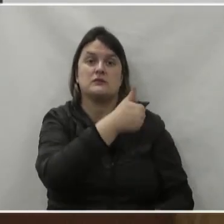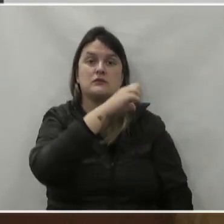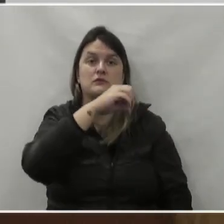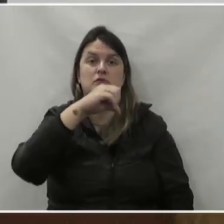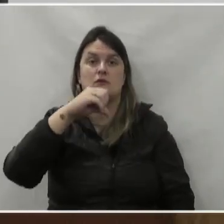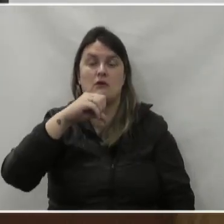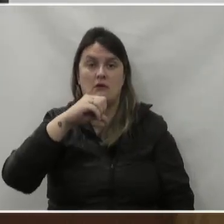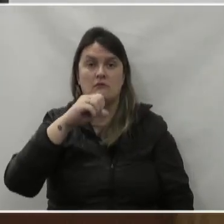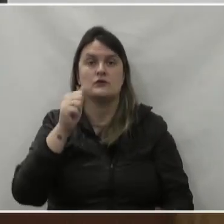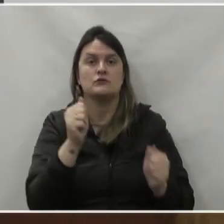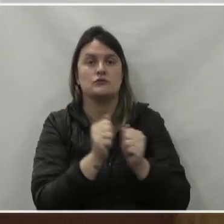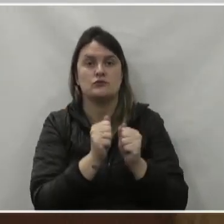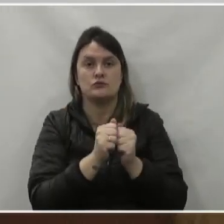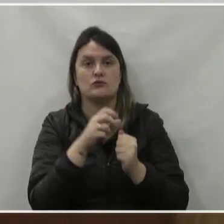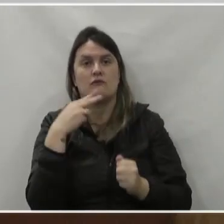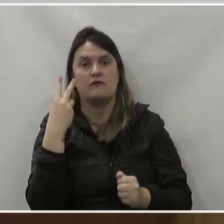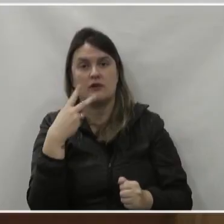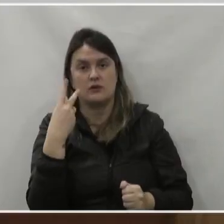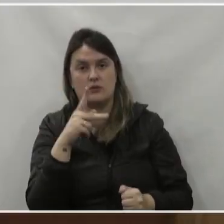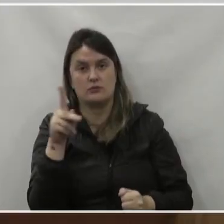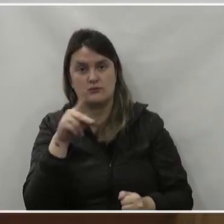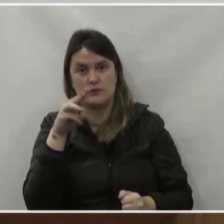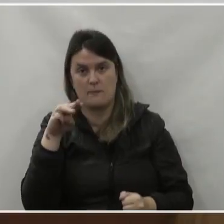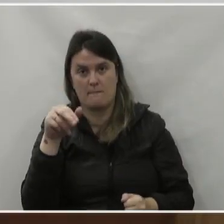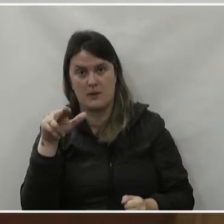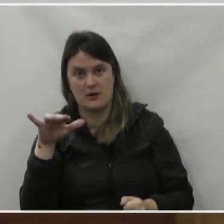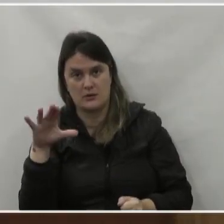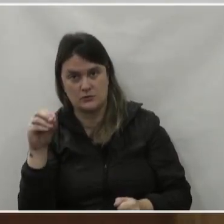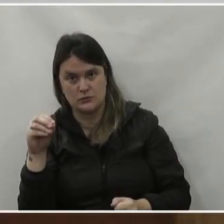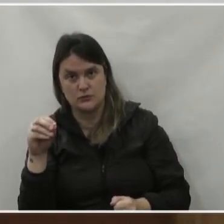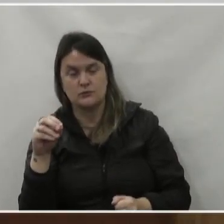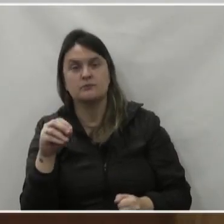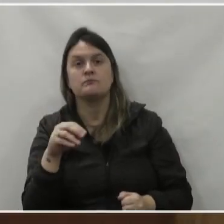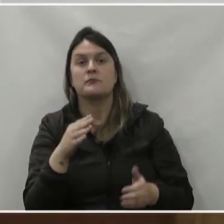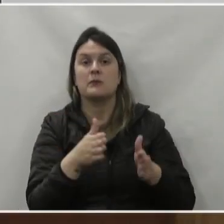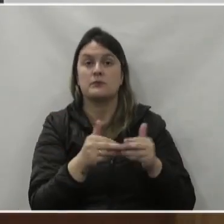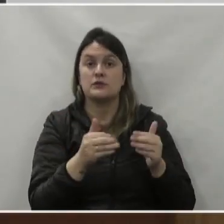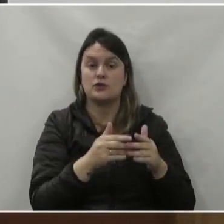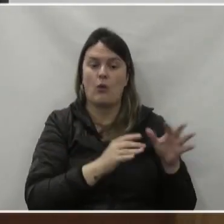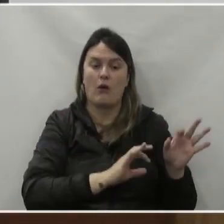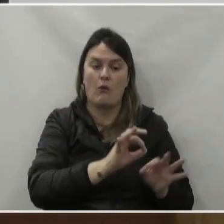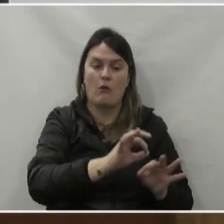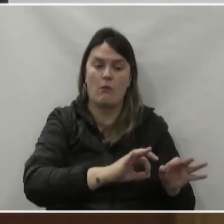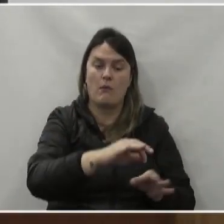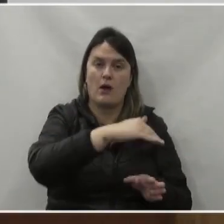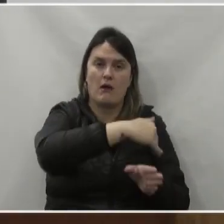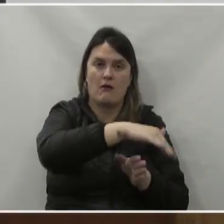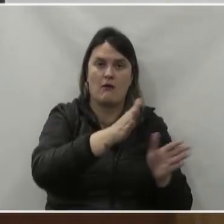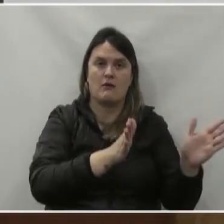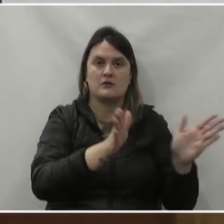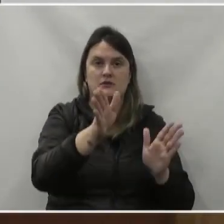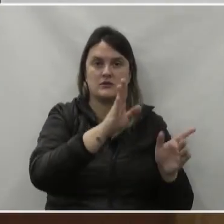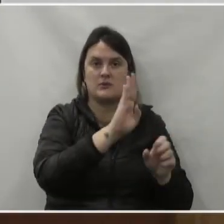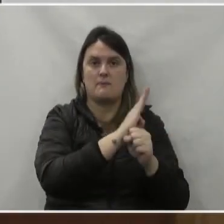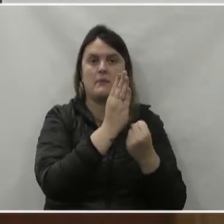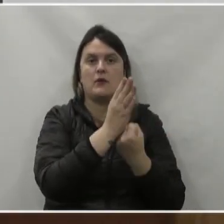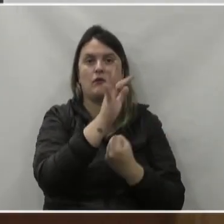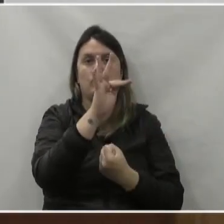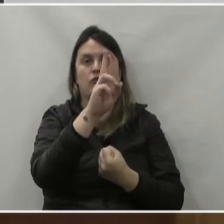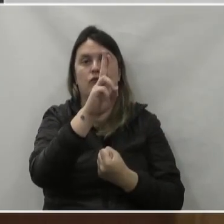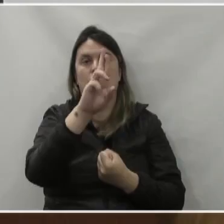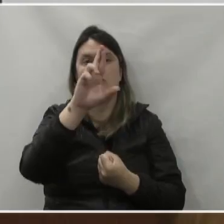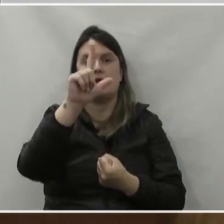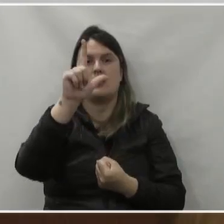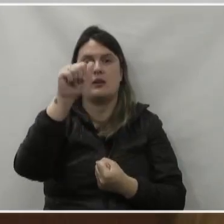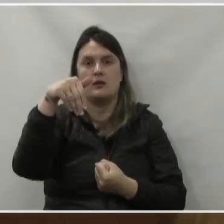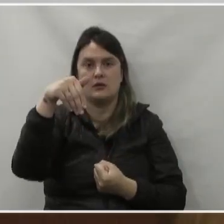199, juntamente com o vereador professor Márcio Dzig, referente àquela entrada ali no bairro Furlan, no bairro